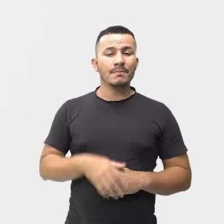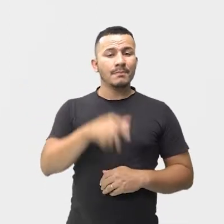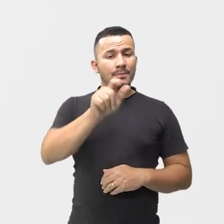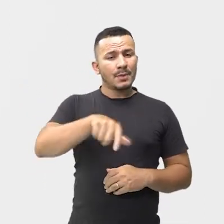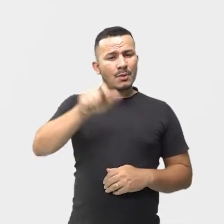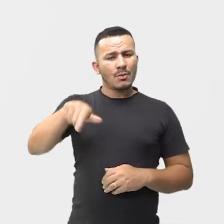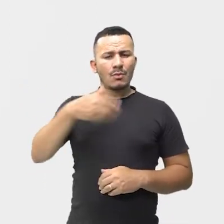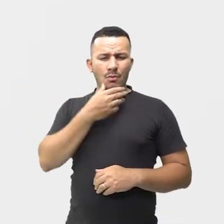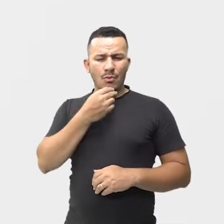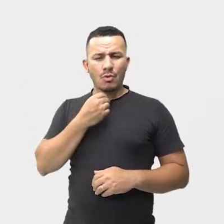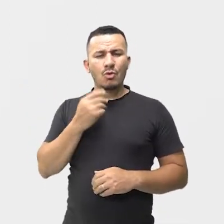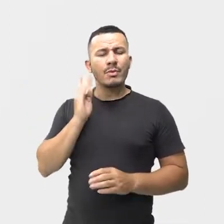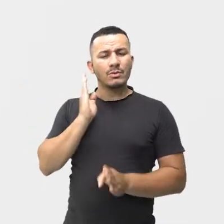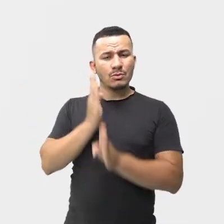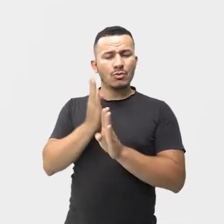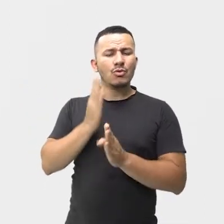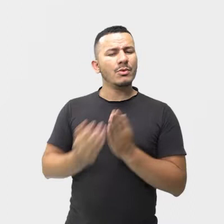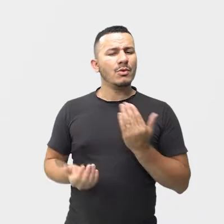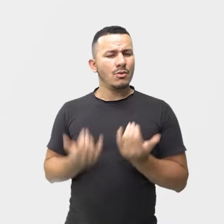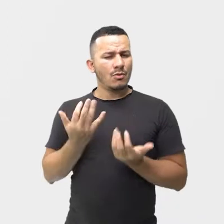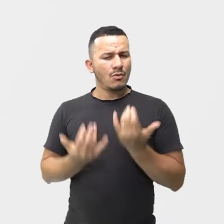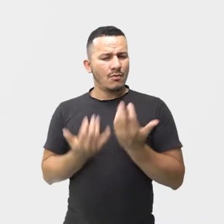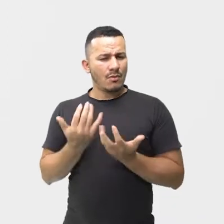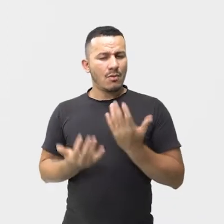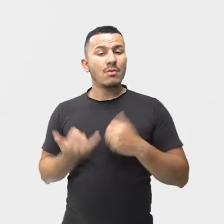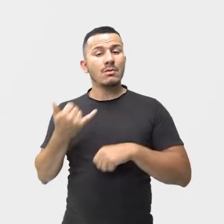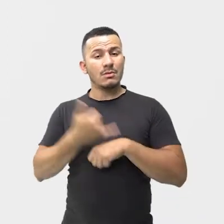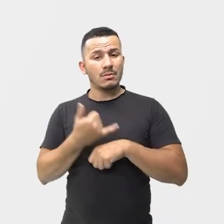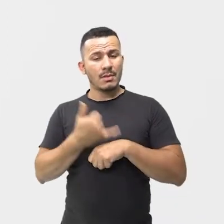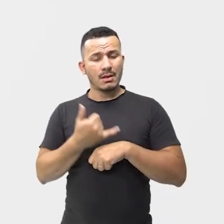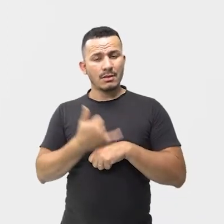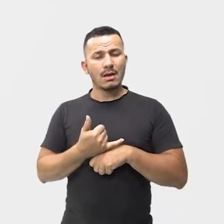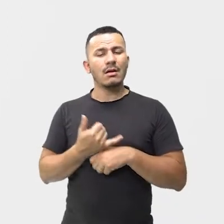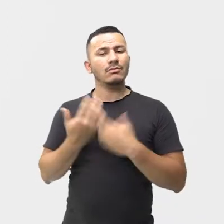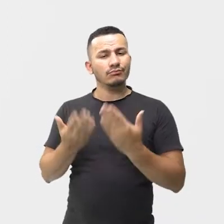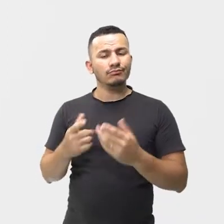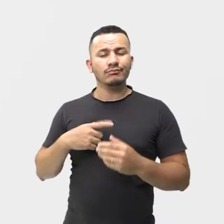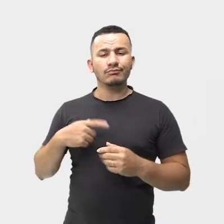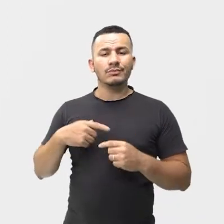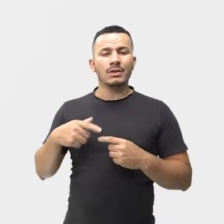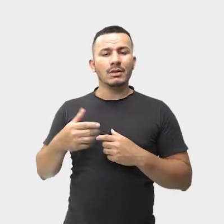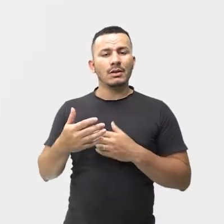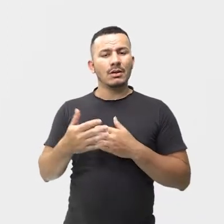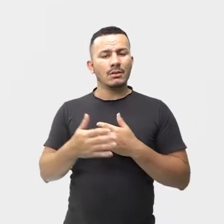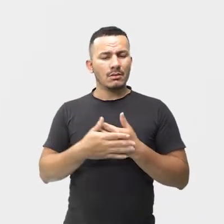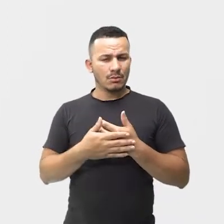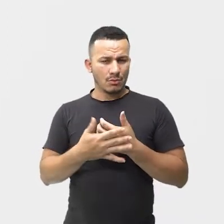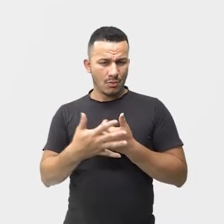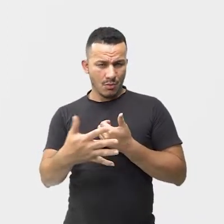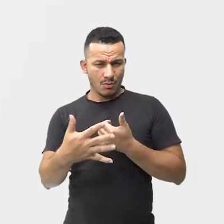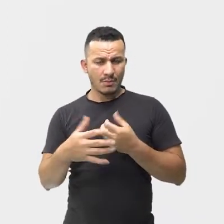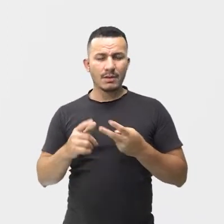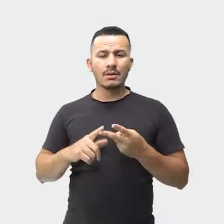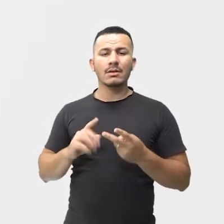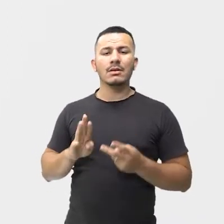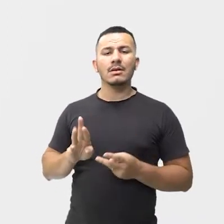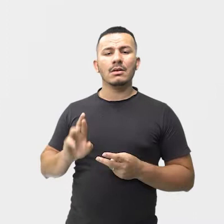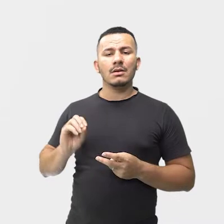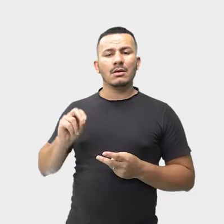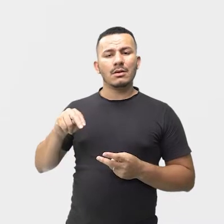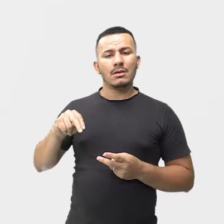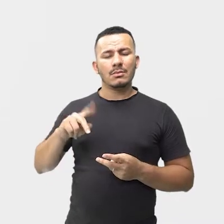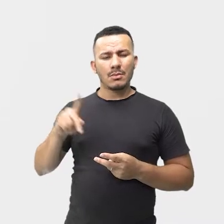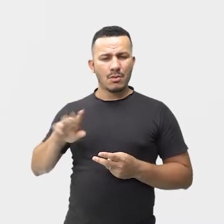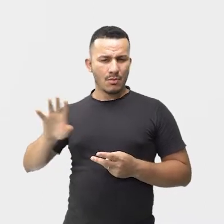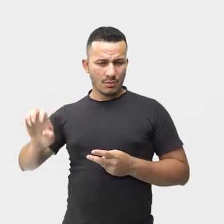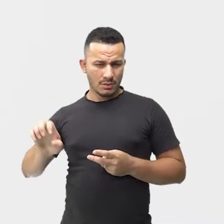a ter domínio do fogo, houve a fusão de metais, surgindo o cobre e o bronze, produção de utensílios e armas a